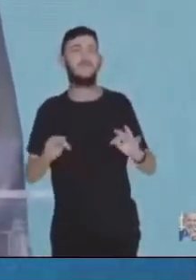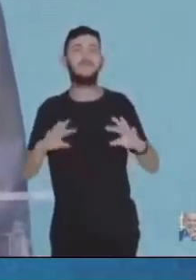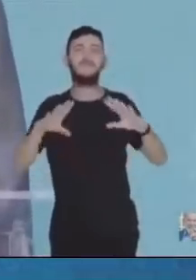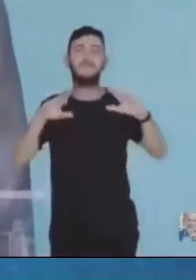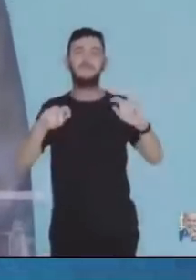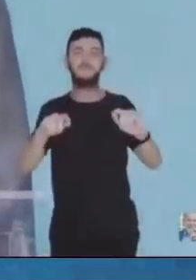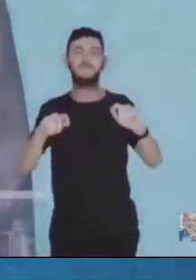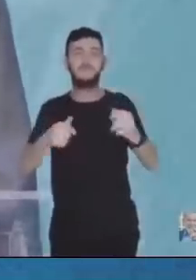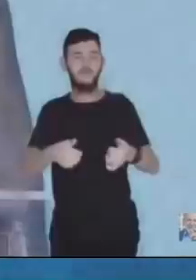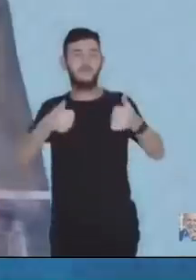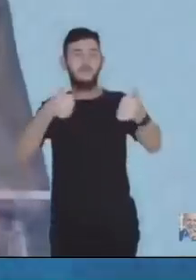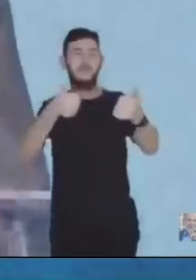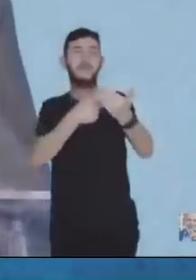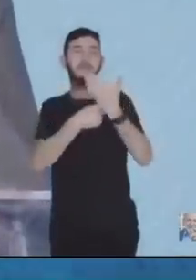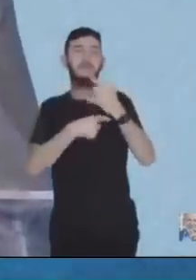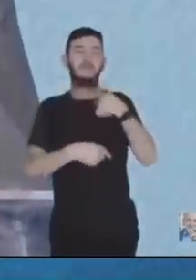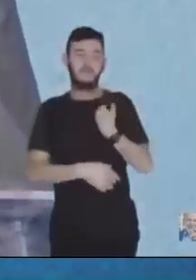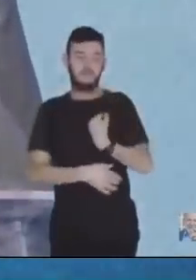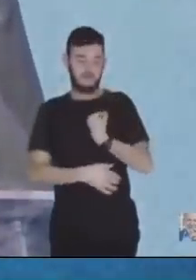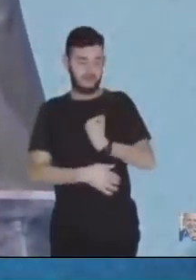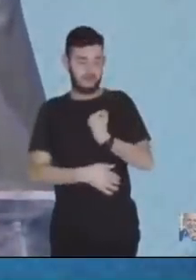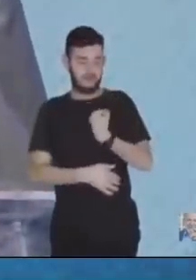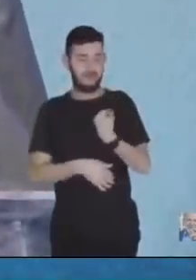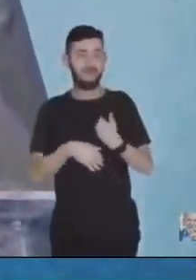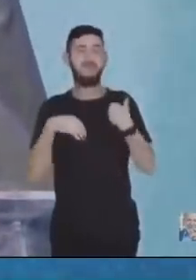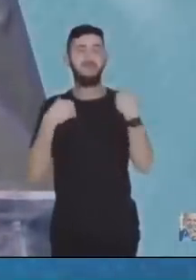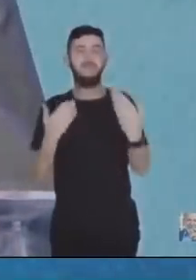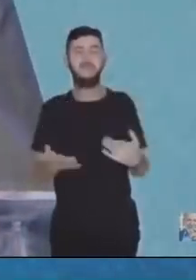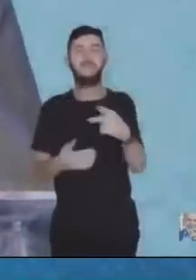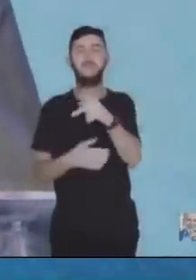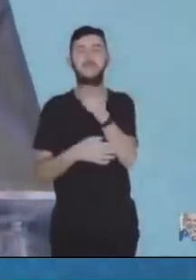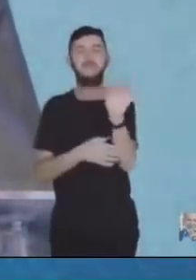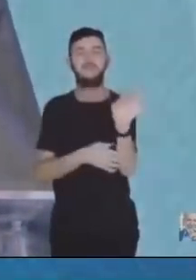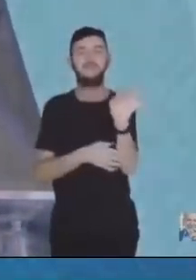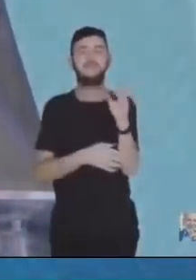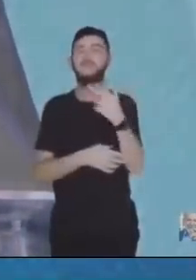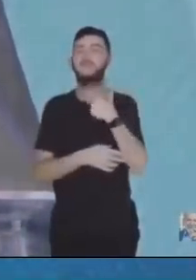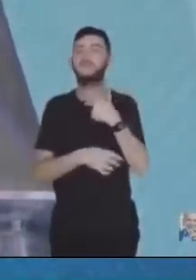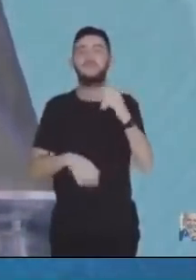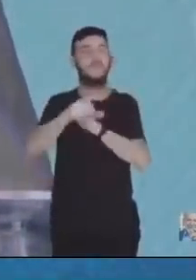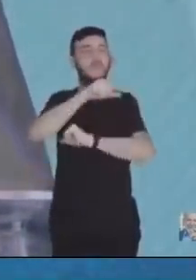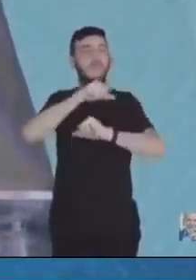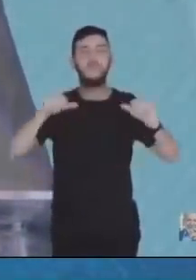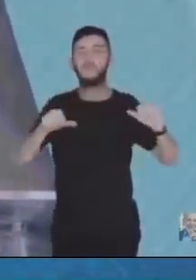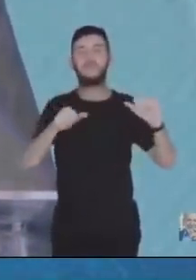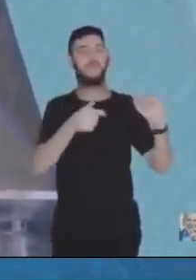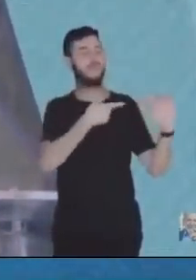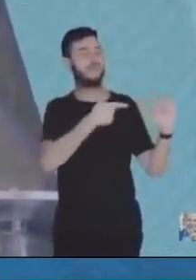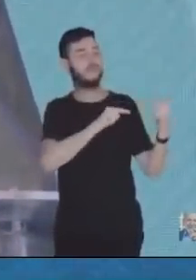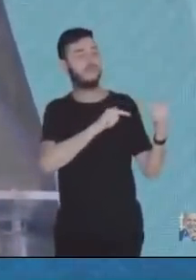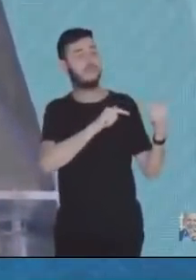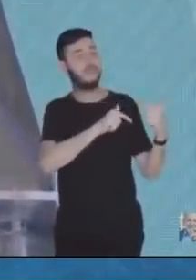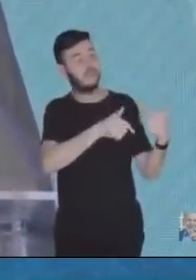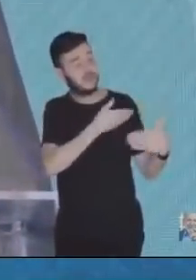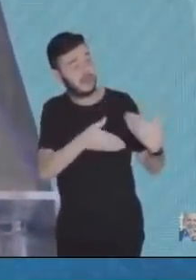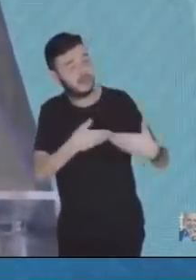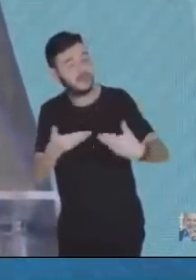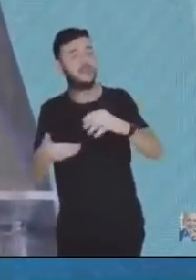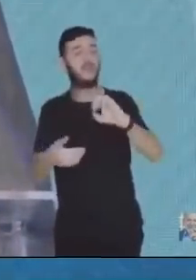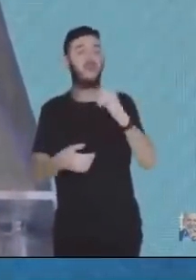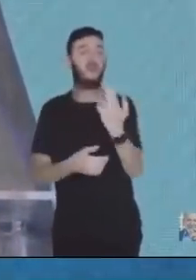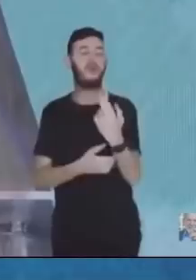da gente. Por isso o PT não pode mudar sua trajetória e nem seu compromisso. O PT